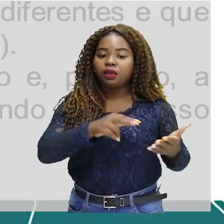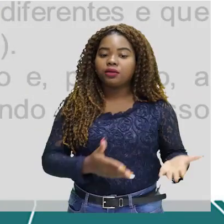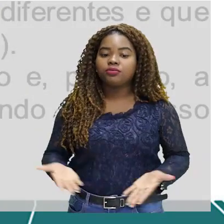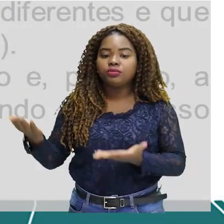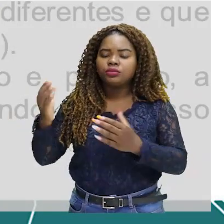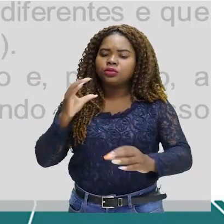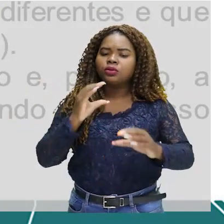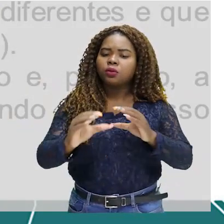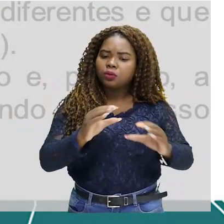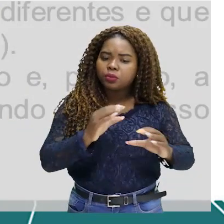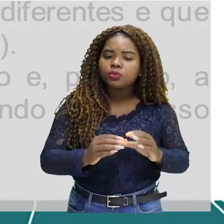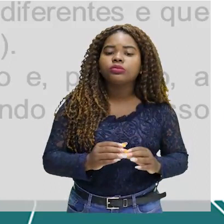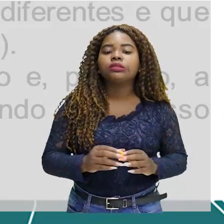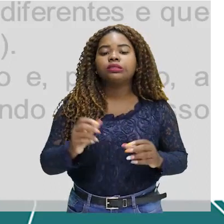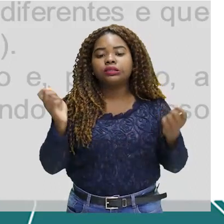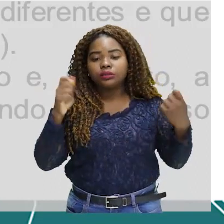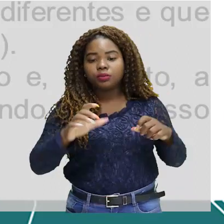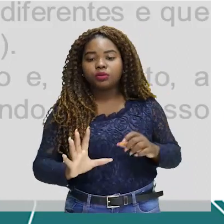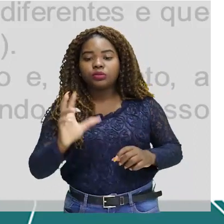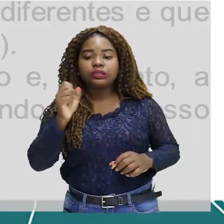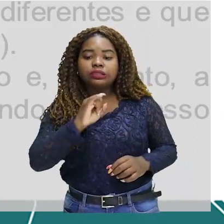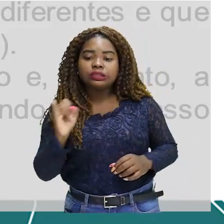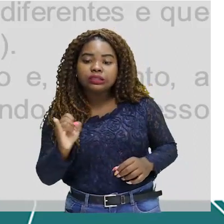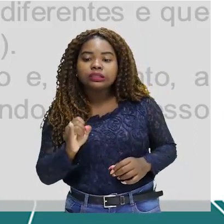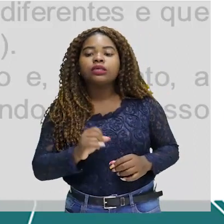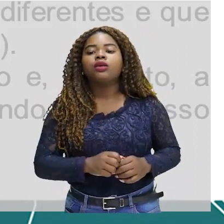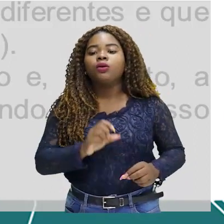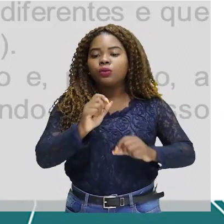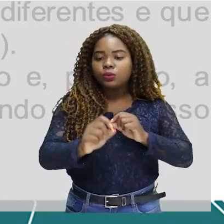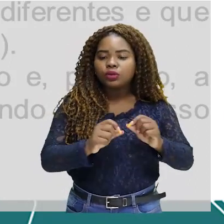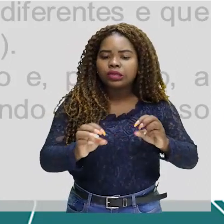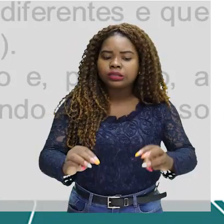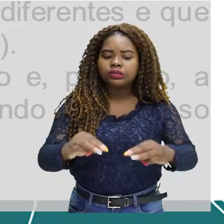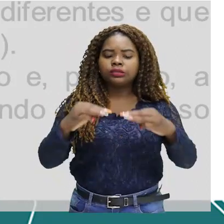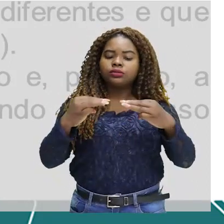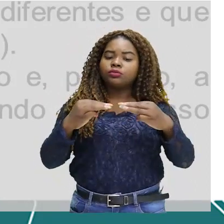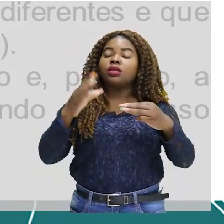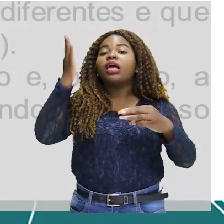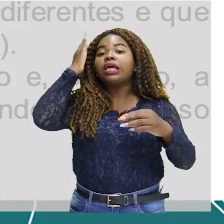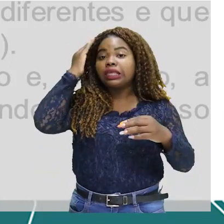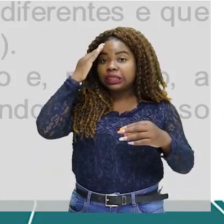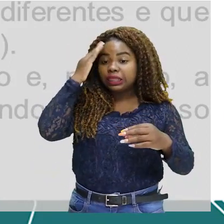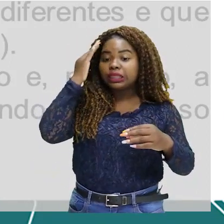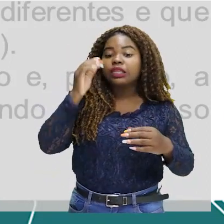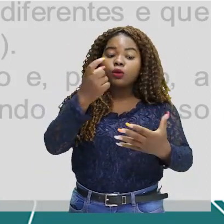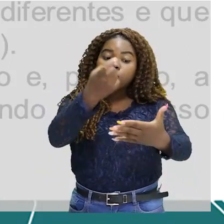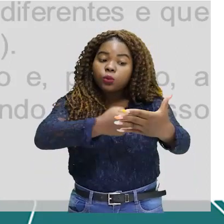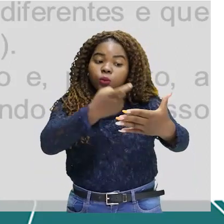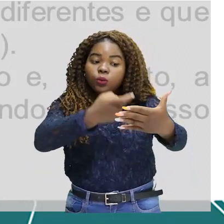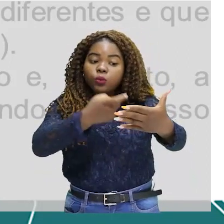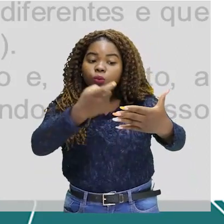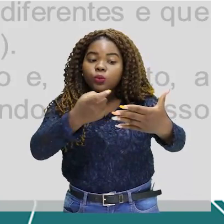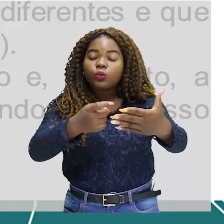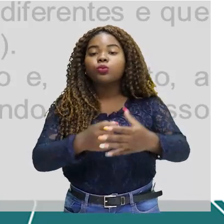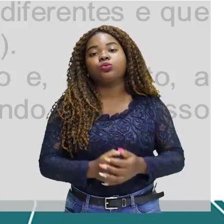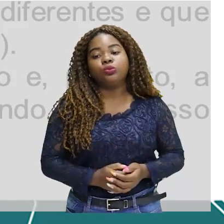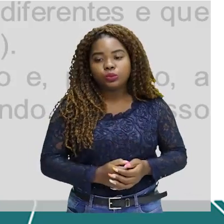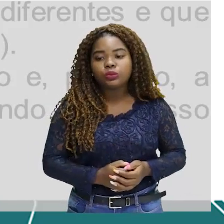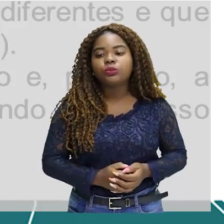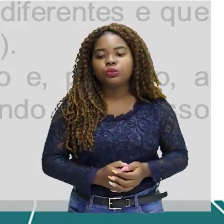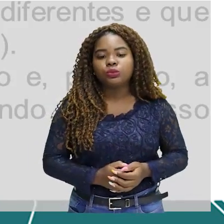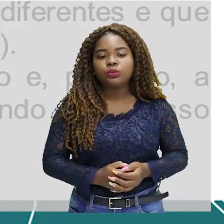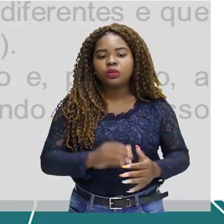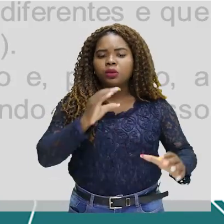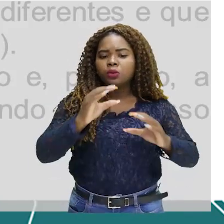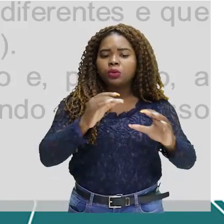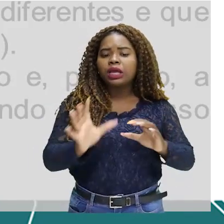será efetivada se o receptor decodificar a mensagem transmitida pelo emissor. Em outras palavras, a comunicação ocorre a partir